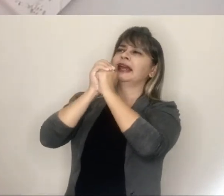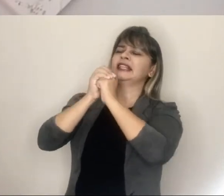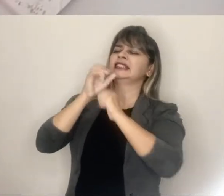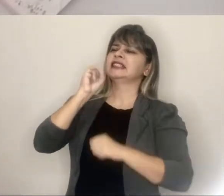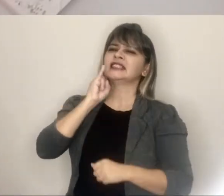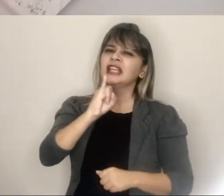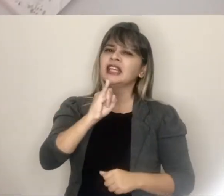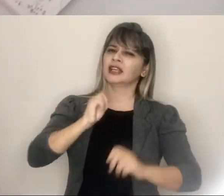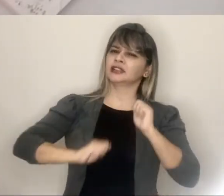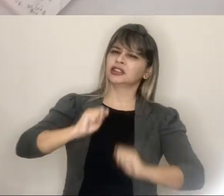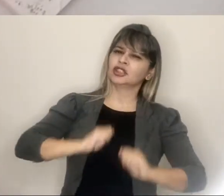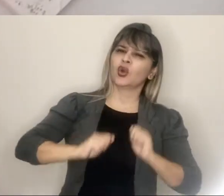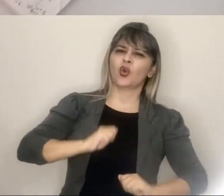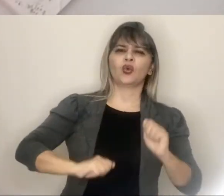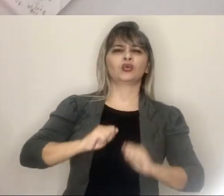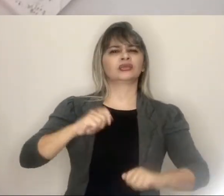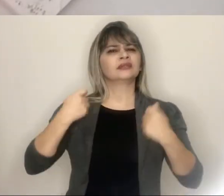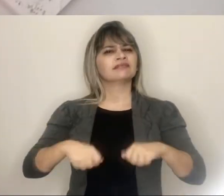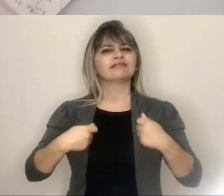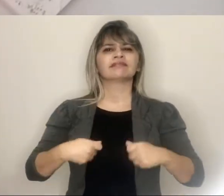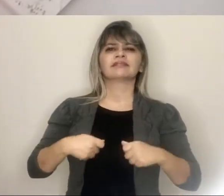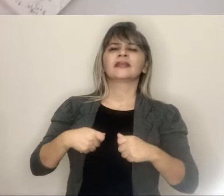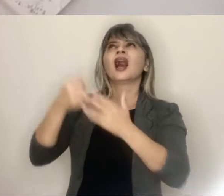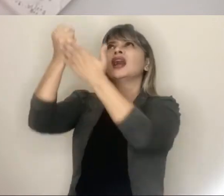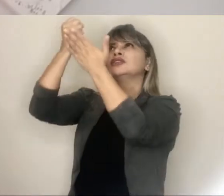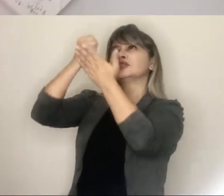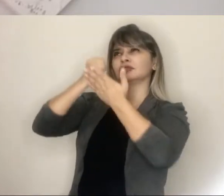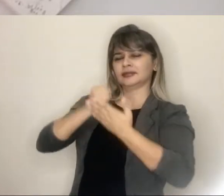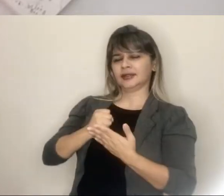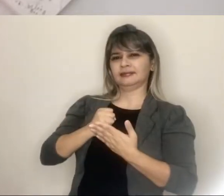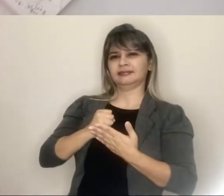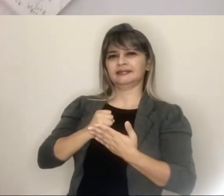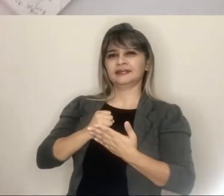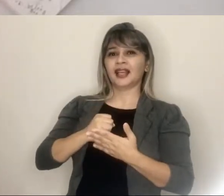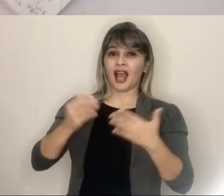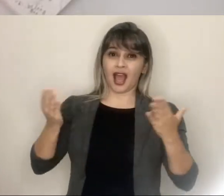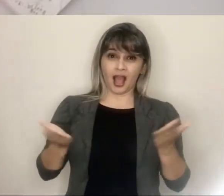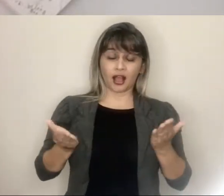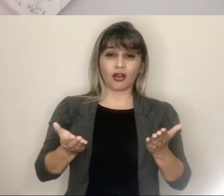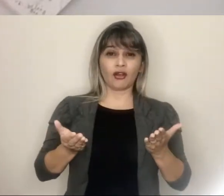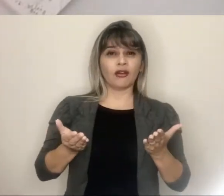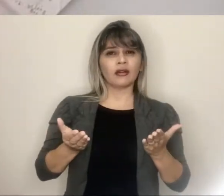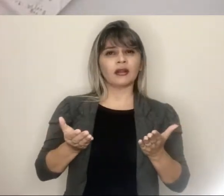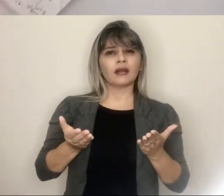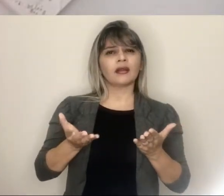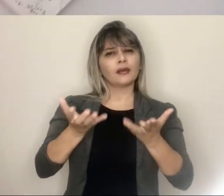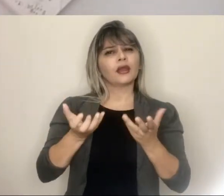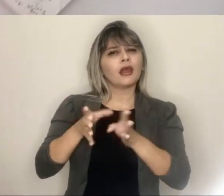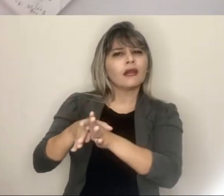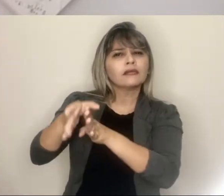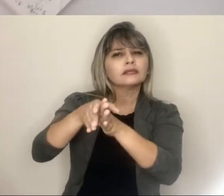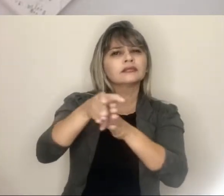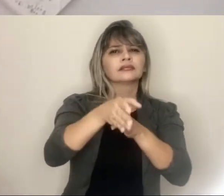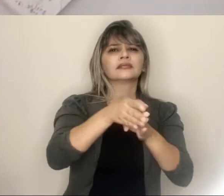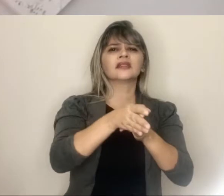Então se você já estava orando, meu querido, eu quero te aconselhar a orar mais ainda. Se você já buscava a